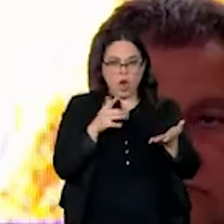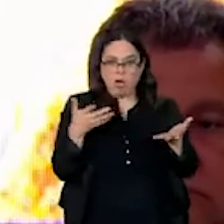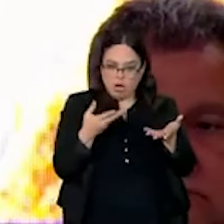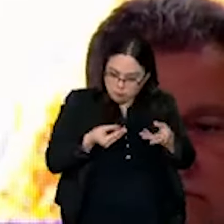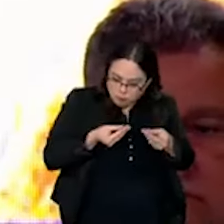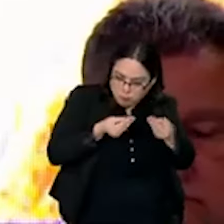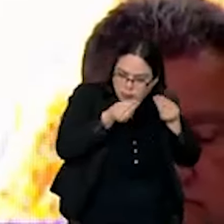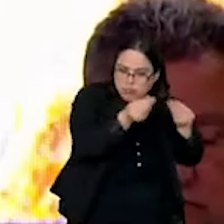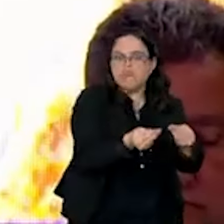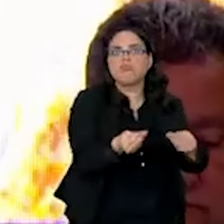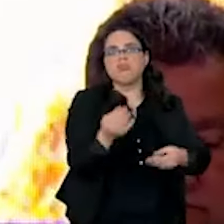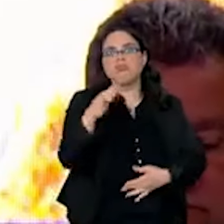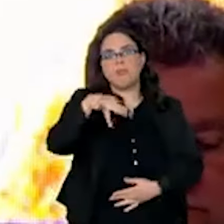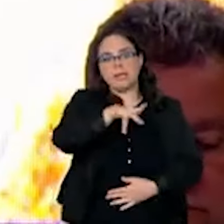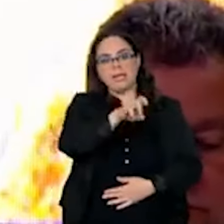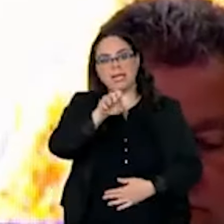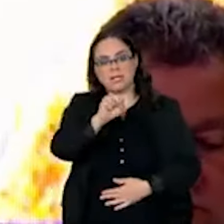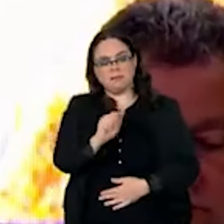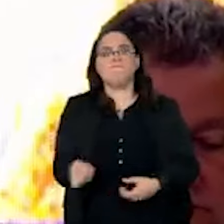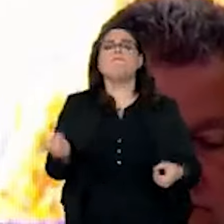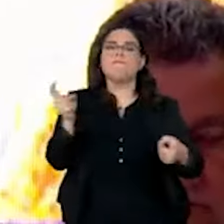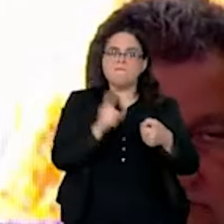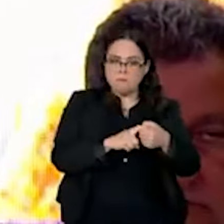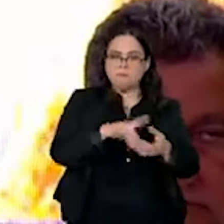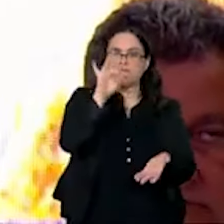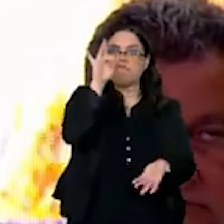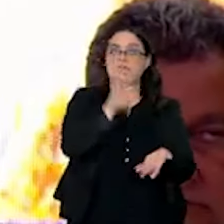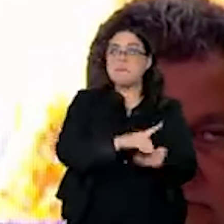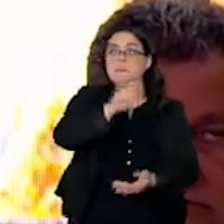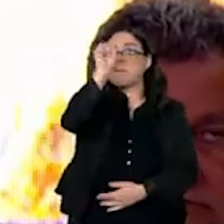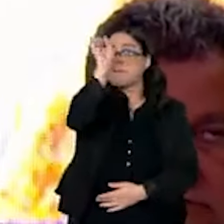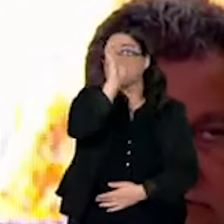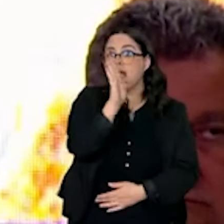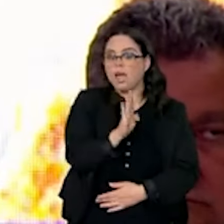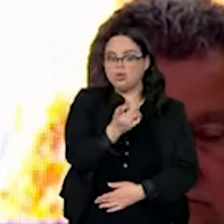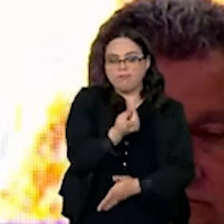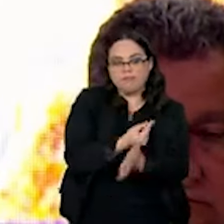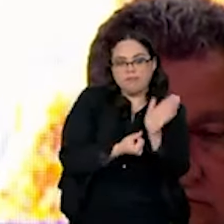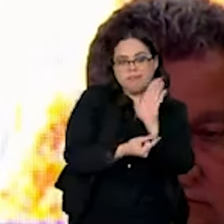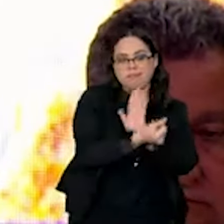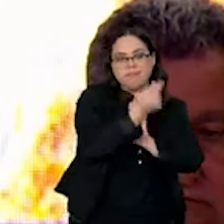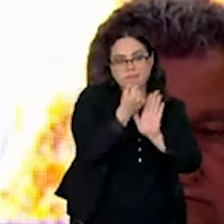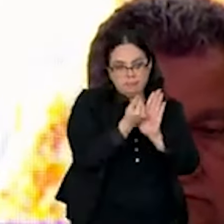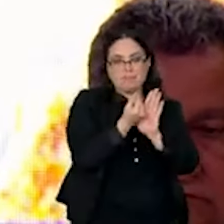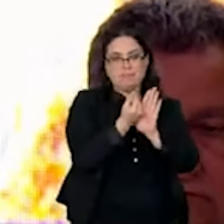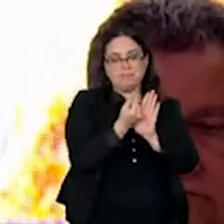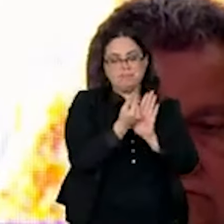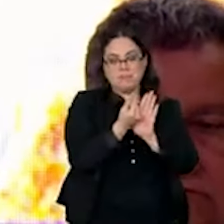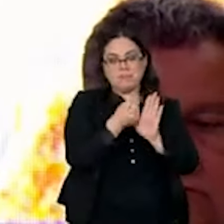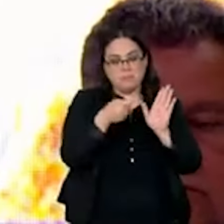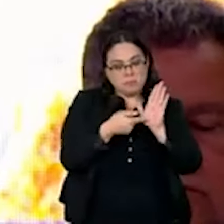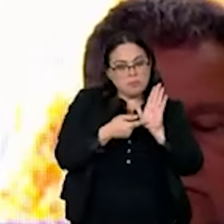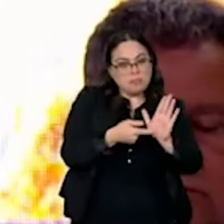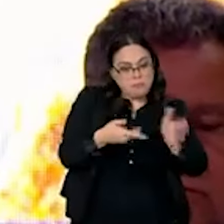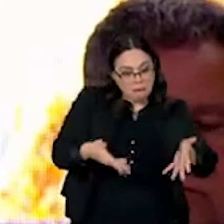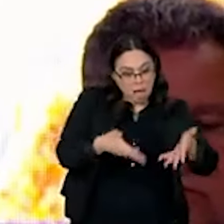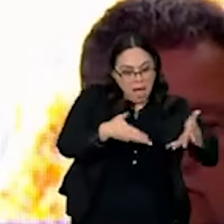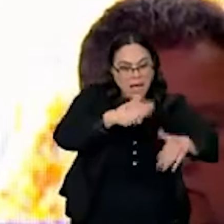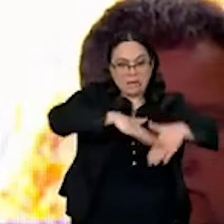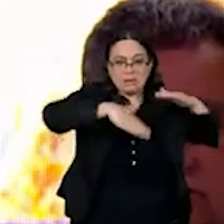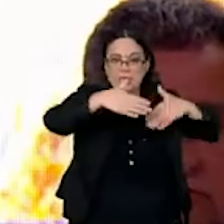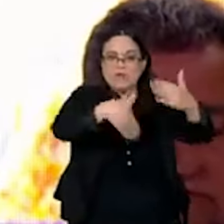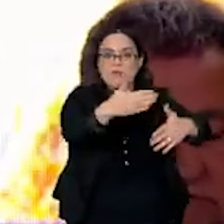estamos fazendo com que o BNDES seja um verdadeiro banco de investimento para investir no desenvolvimento